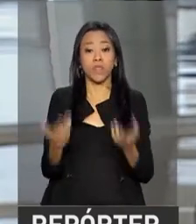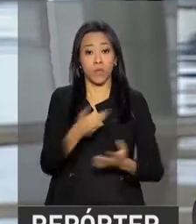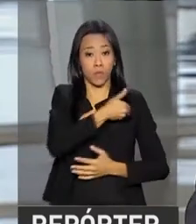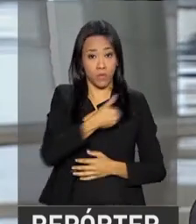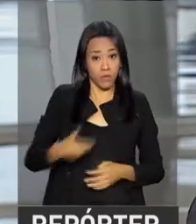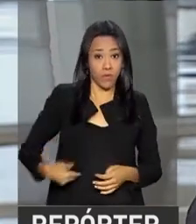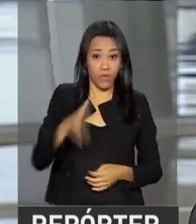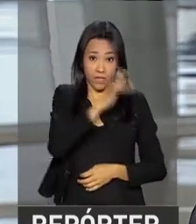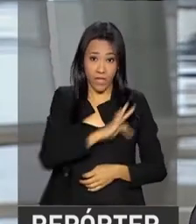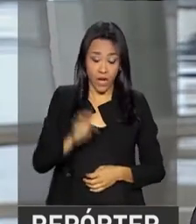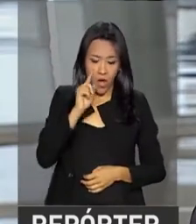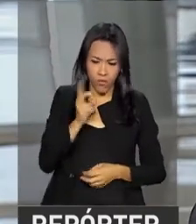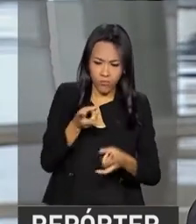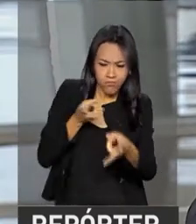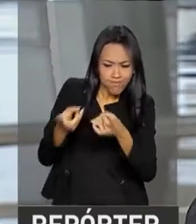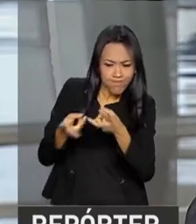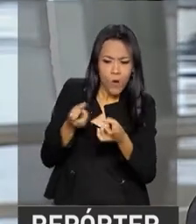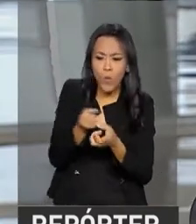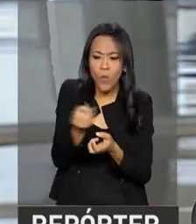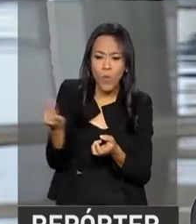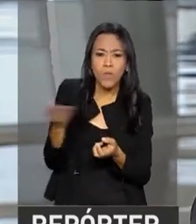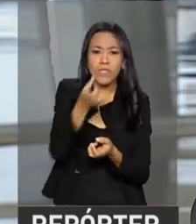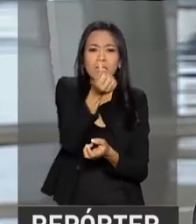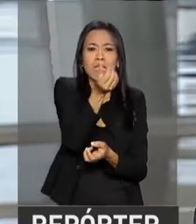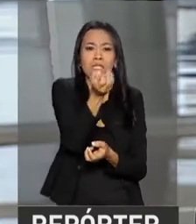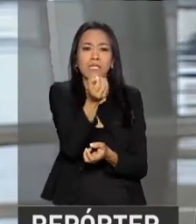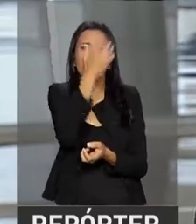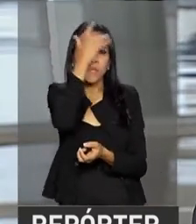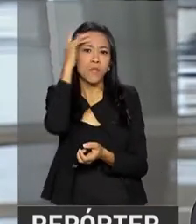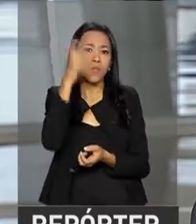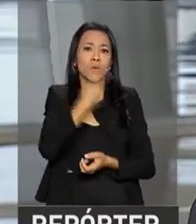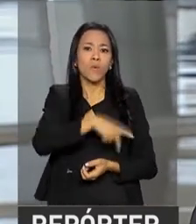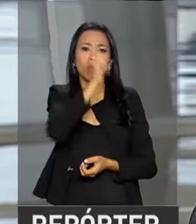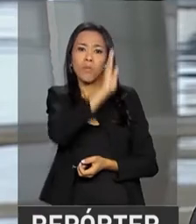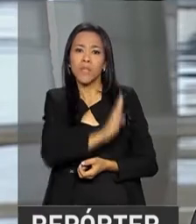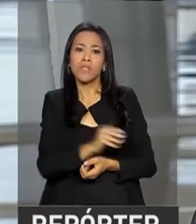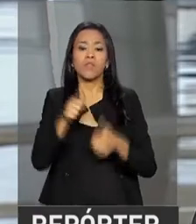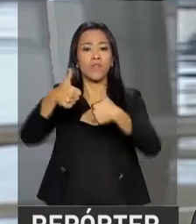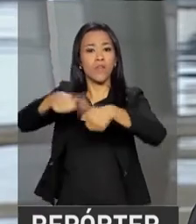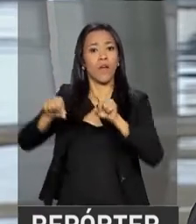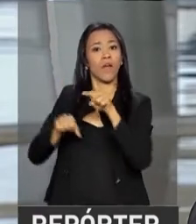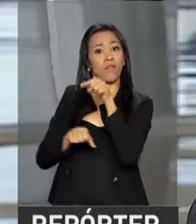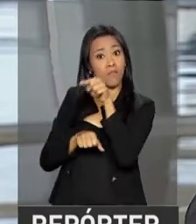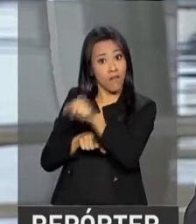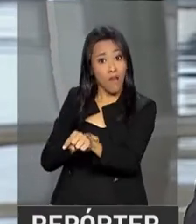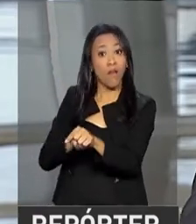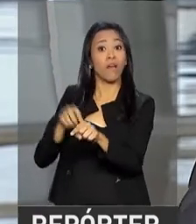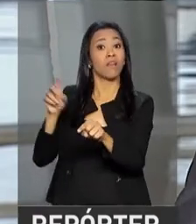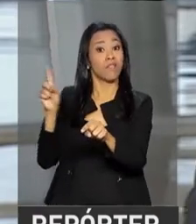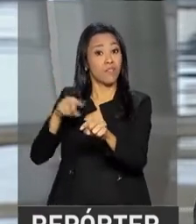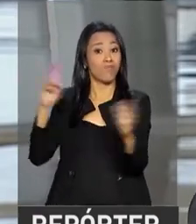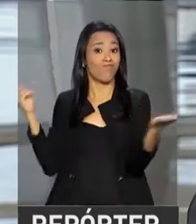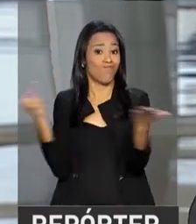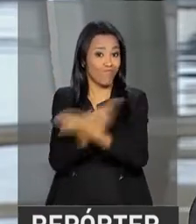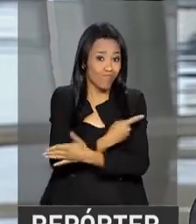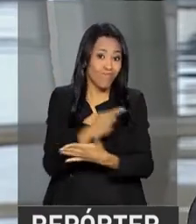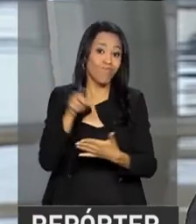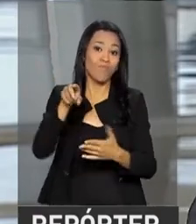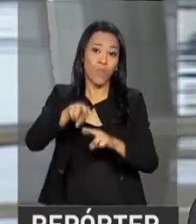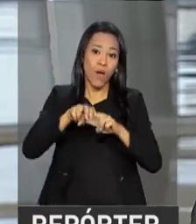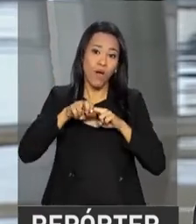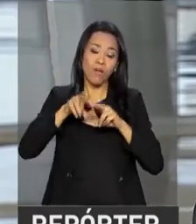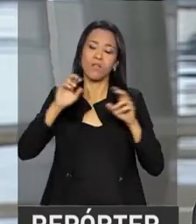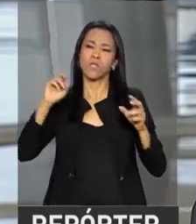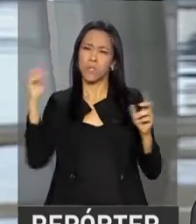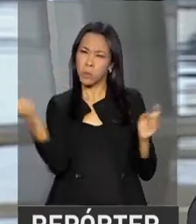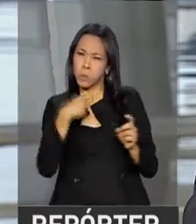um total de 60 brasileiros que estão aí em três ilhas da região que foram fortemente atingidas e que